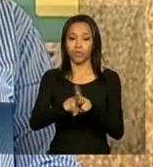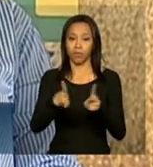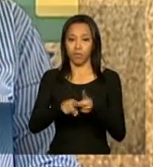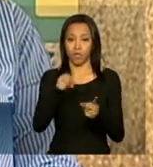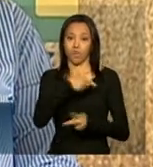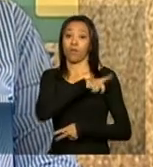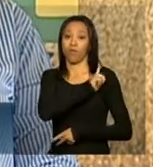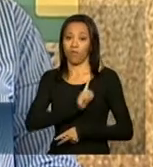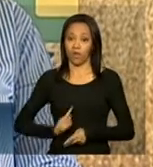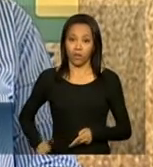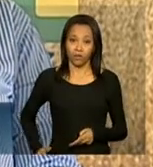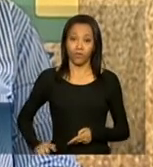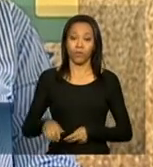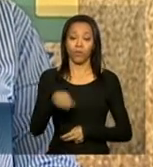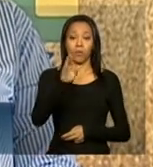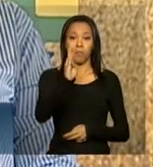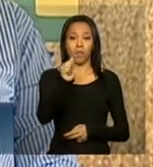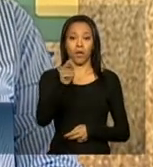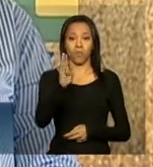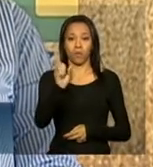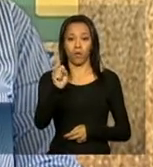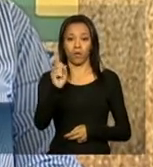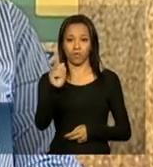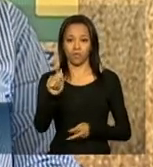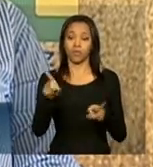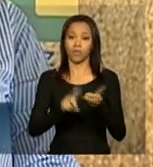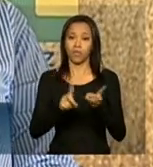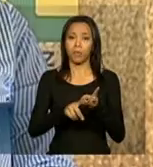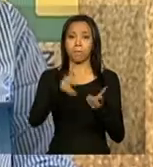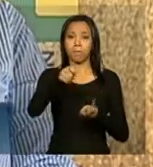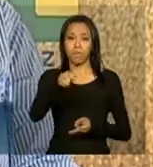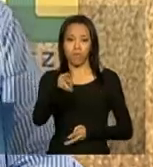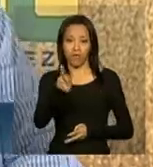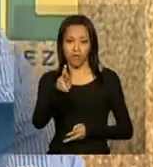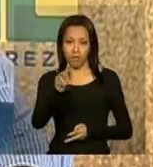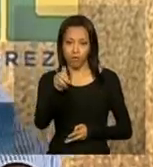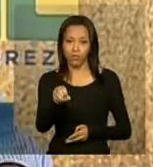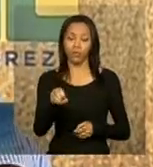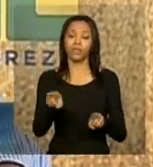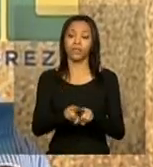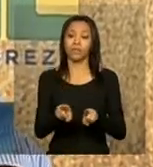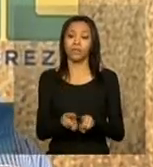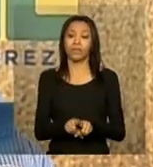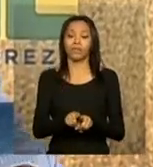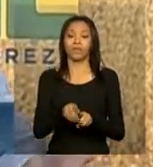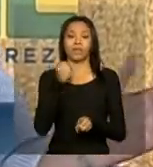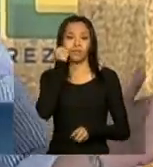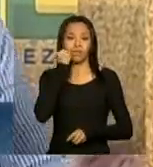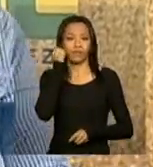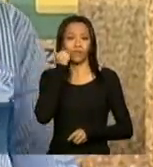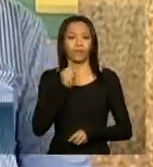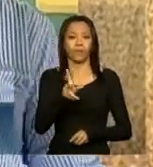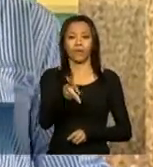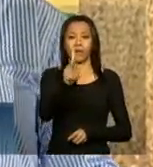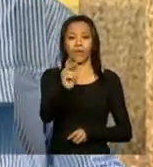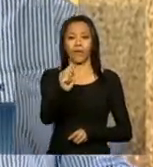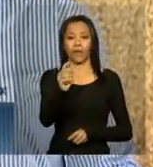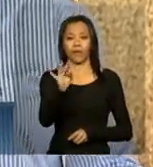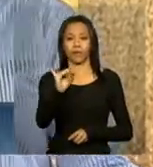Sival Barbosa, senador Blairo Maggi, Pedro Táxi e a nossa querida senadora Cátia